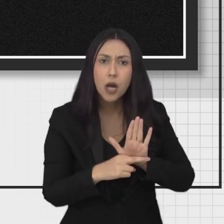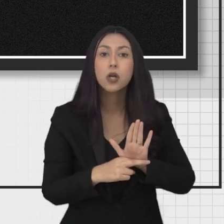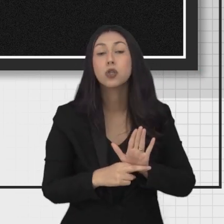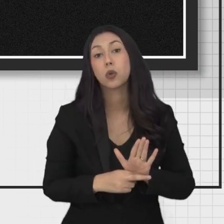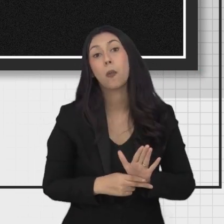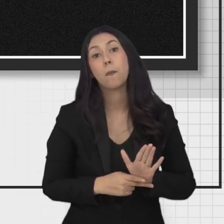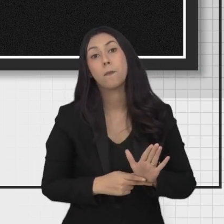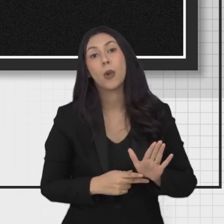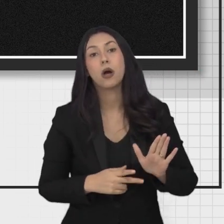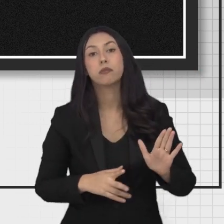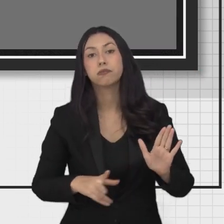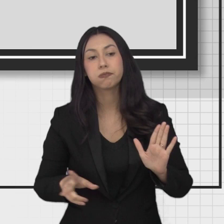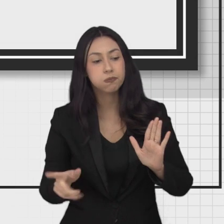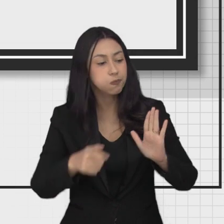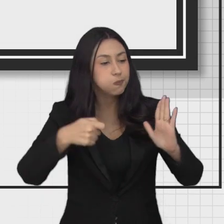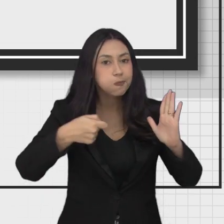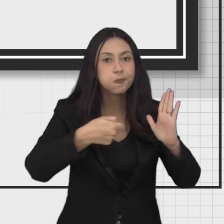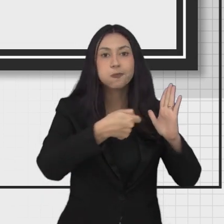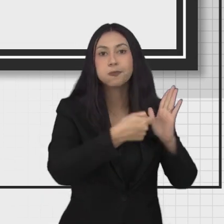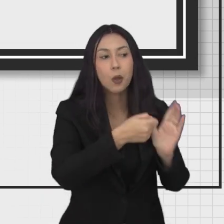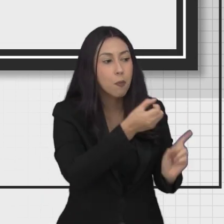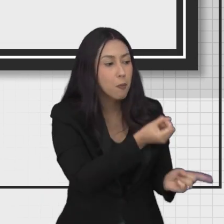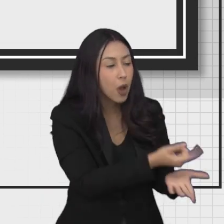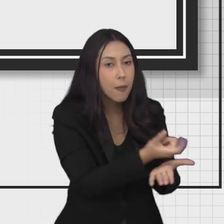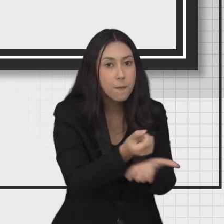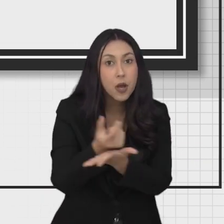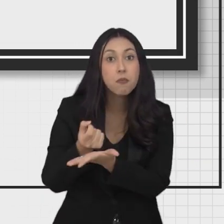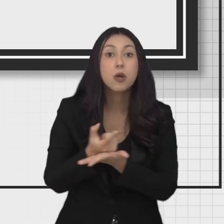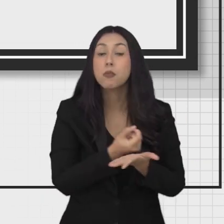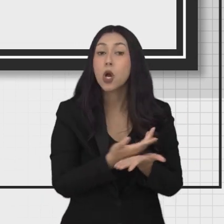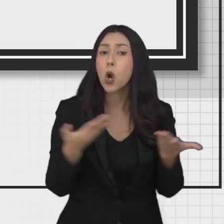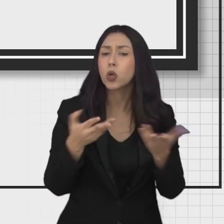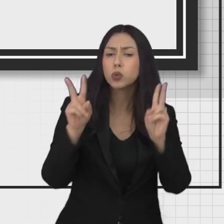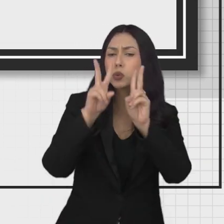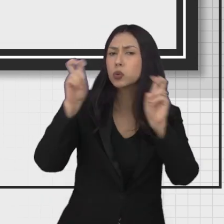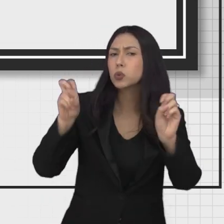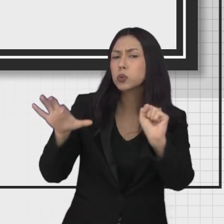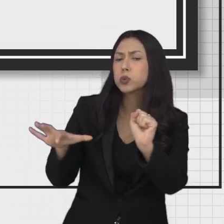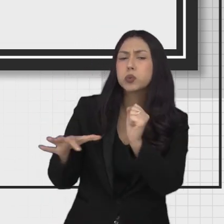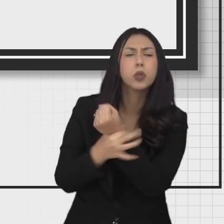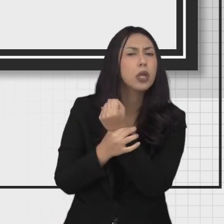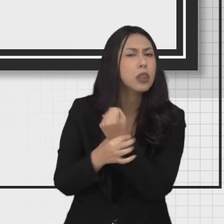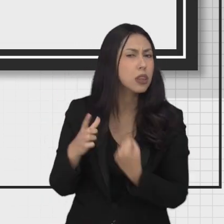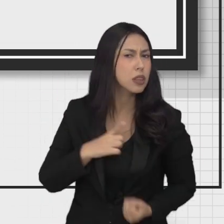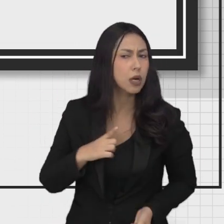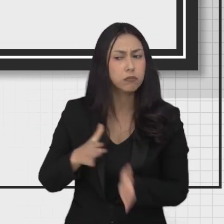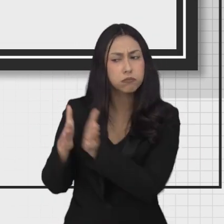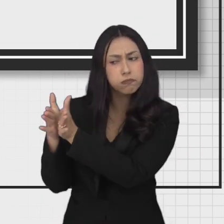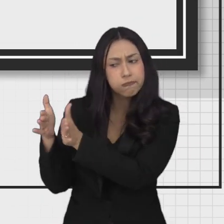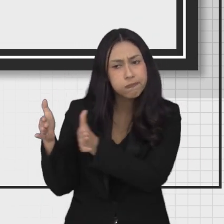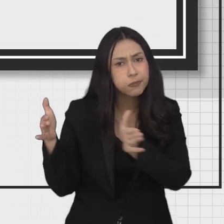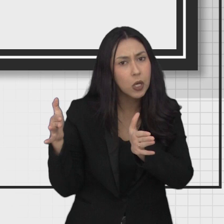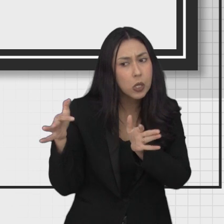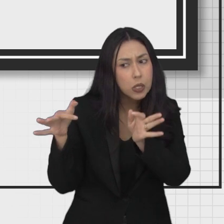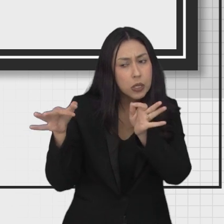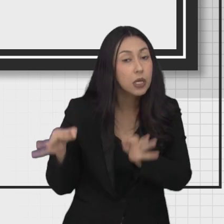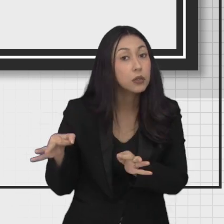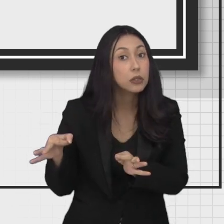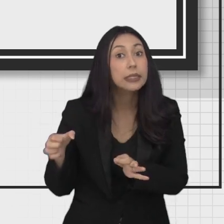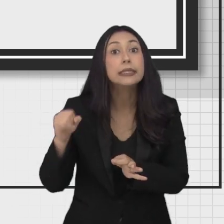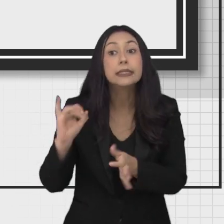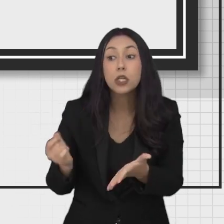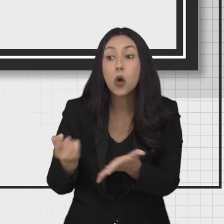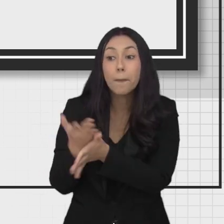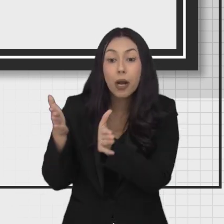Defesa do Consumidor. Hoje vamos falar sobre garantia. Será que existe um prazo mínimo? E no caso da garantia